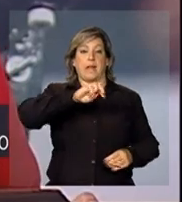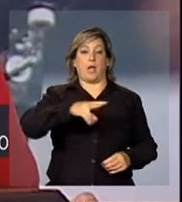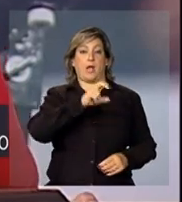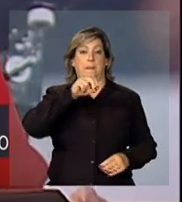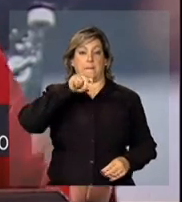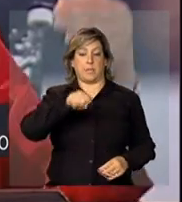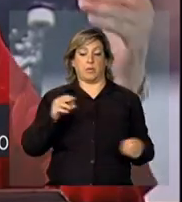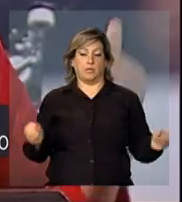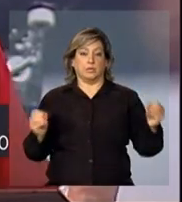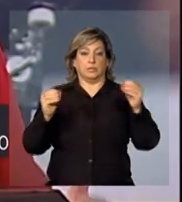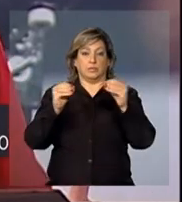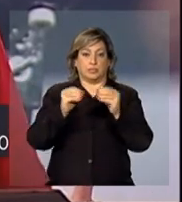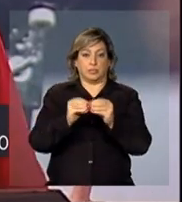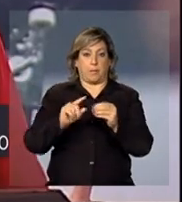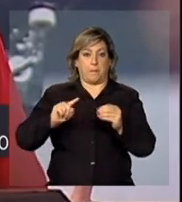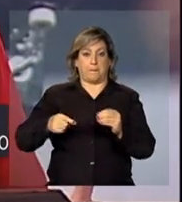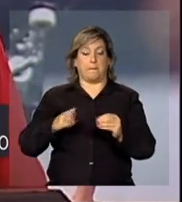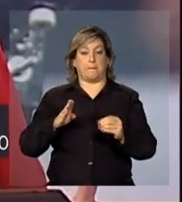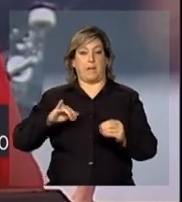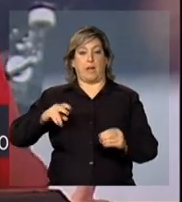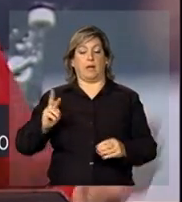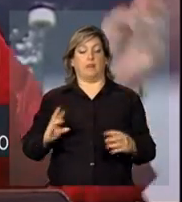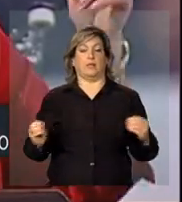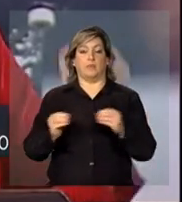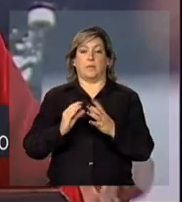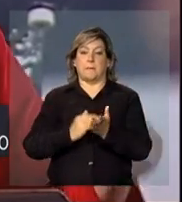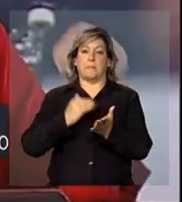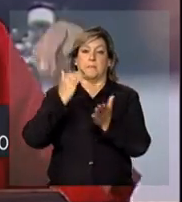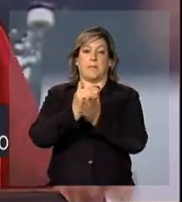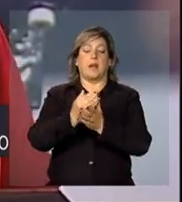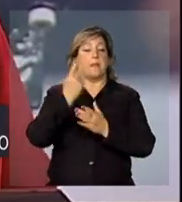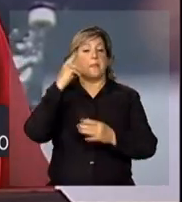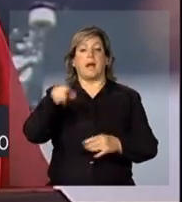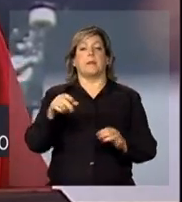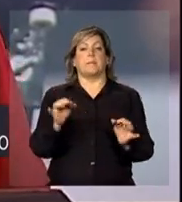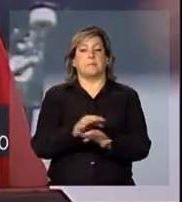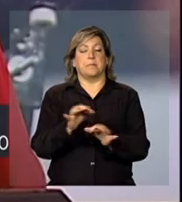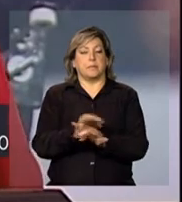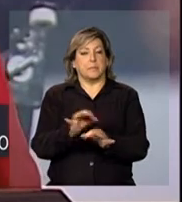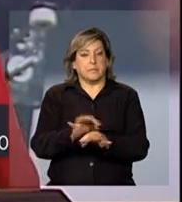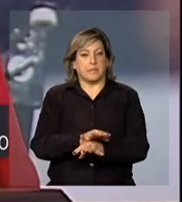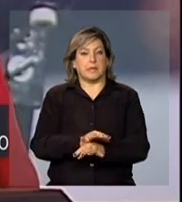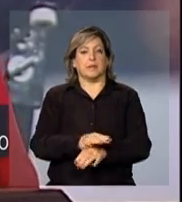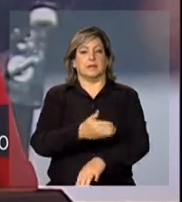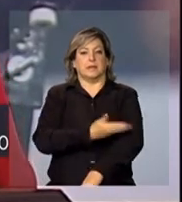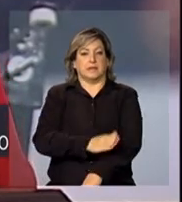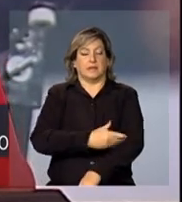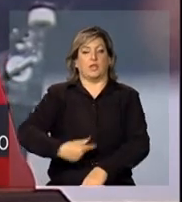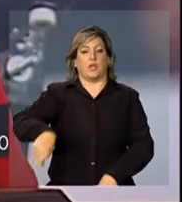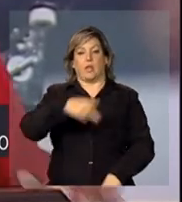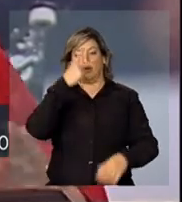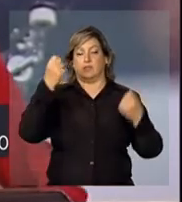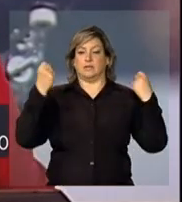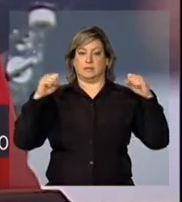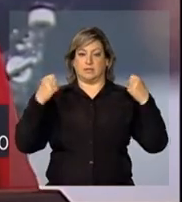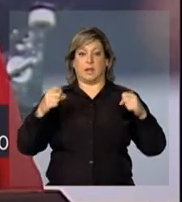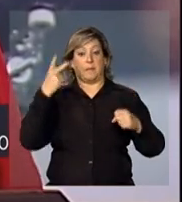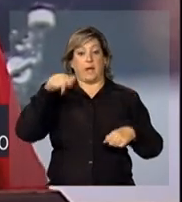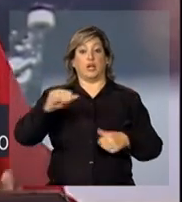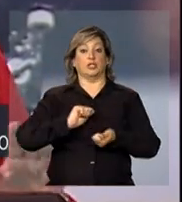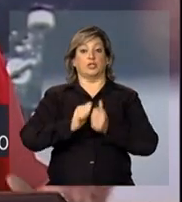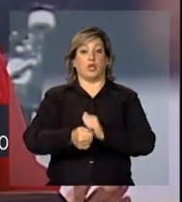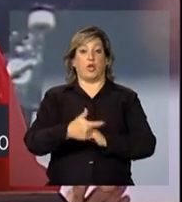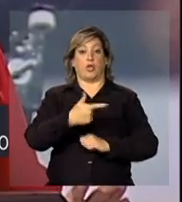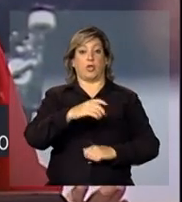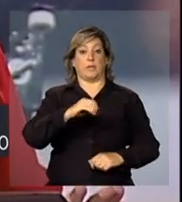que nós estamos prevendo até 2016 para preparar os nossos atletas para os jogos